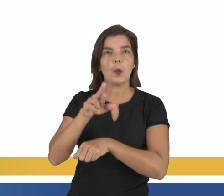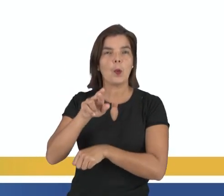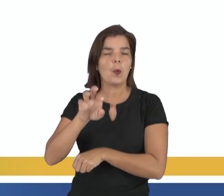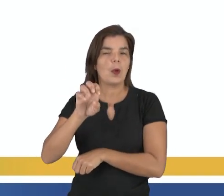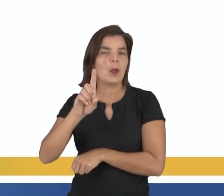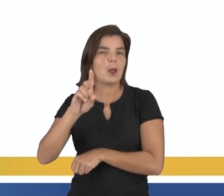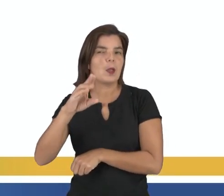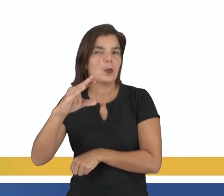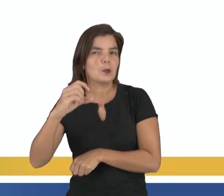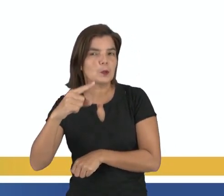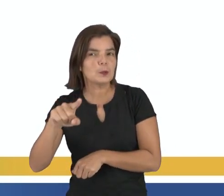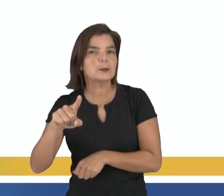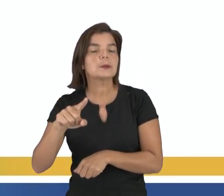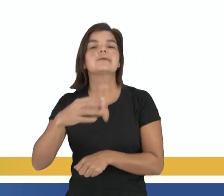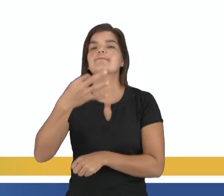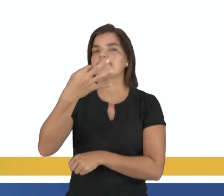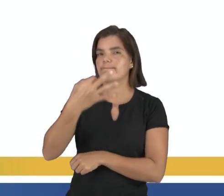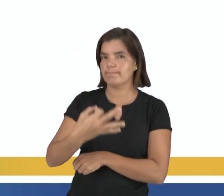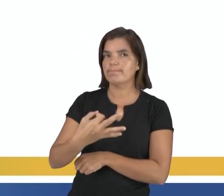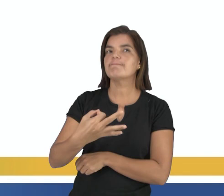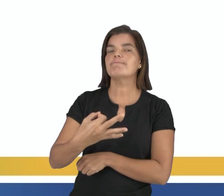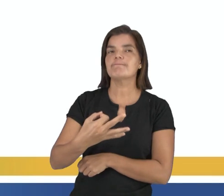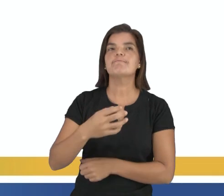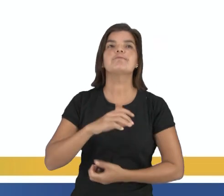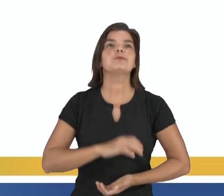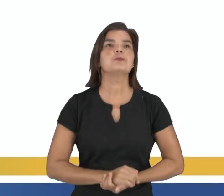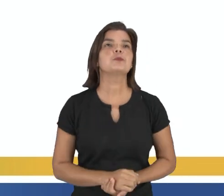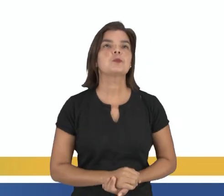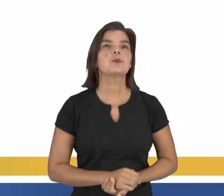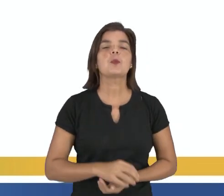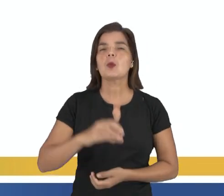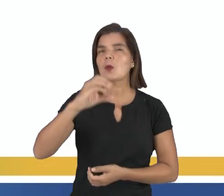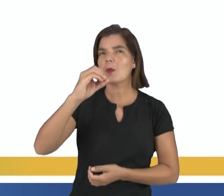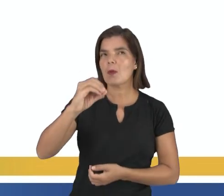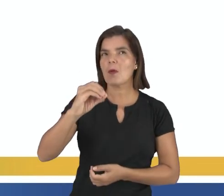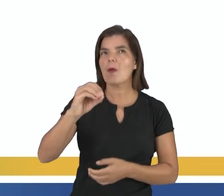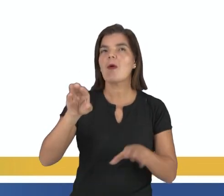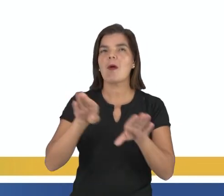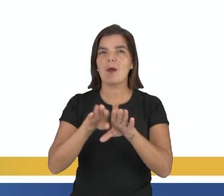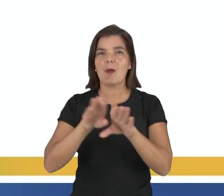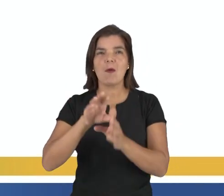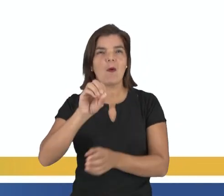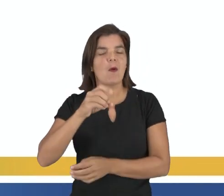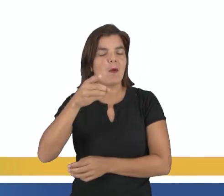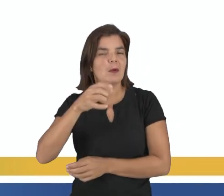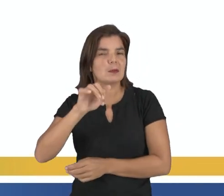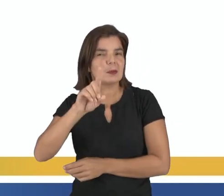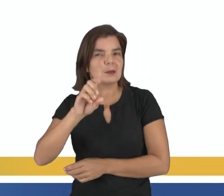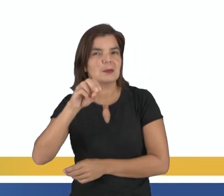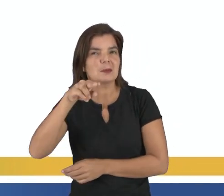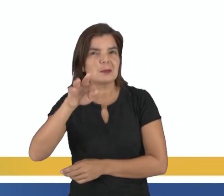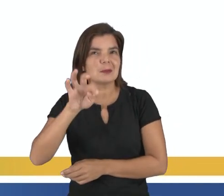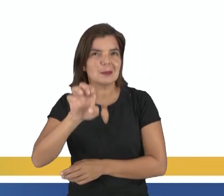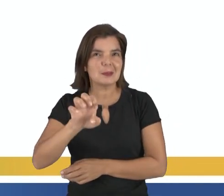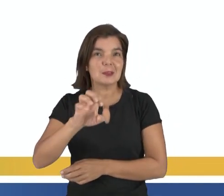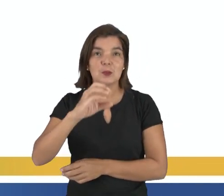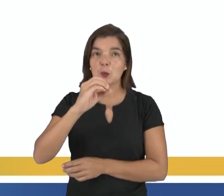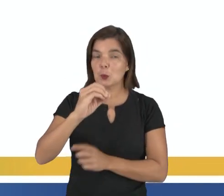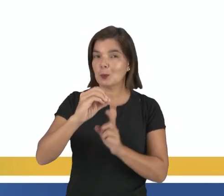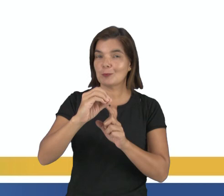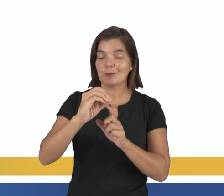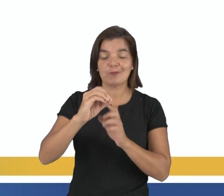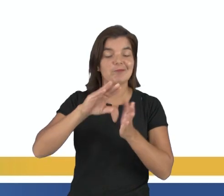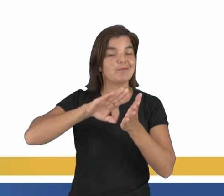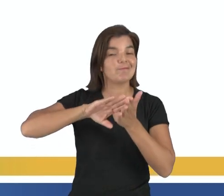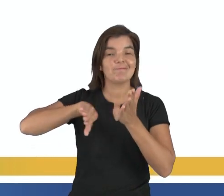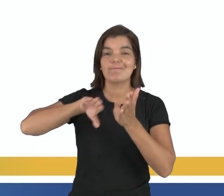redução? Então, tá aqui, ó, correto, ele reduziu. O oxigênio é o agente oxidante? Mais uma vez, a gente